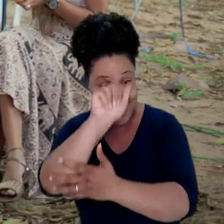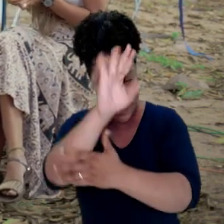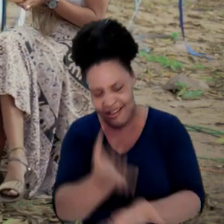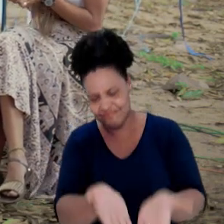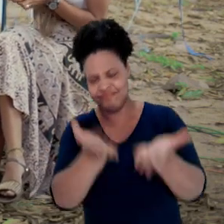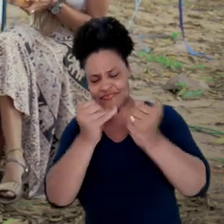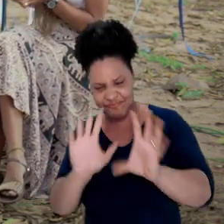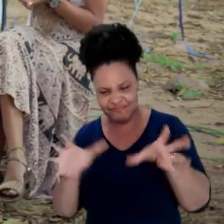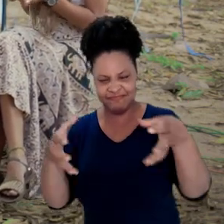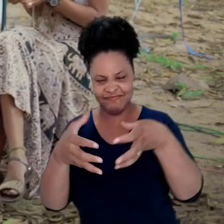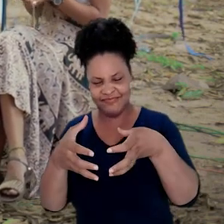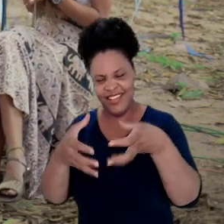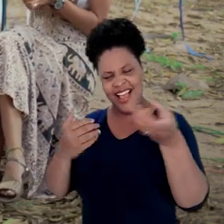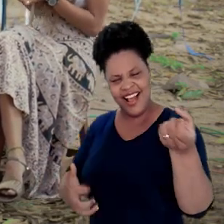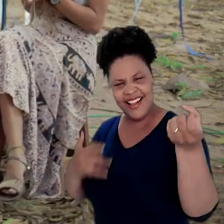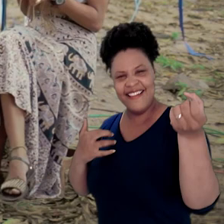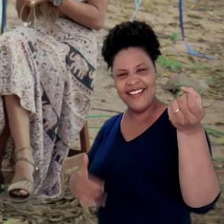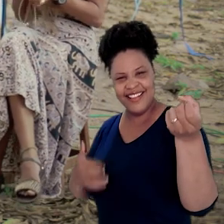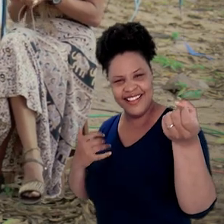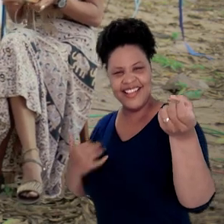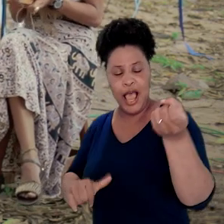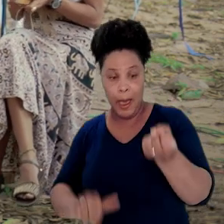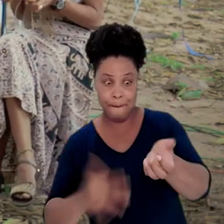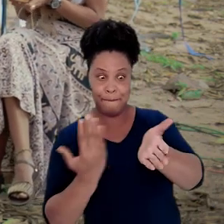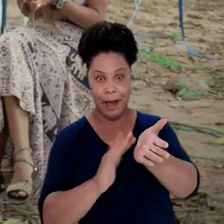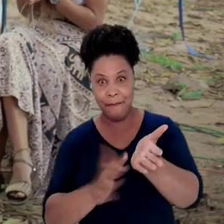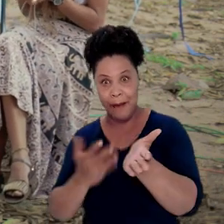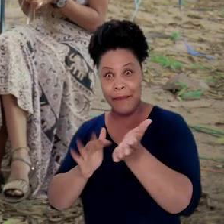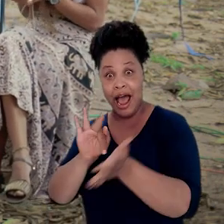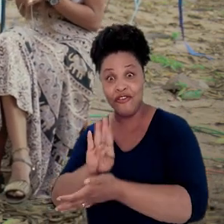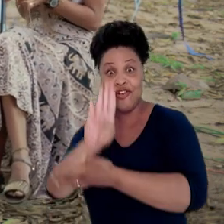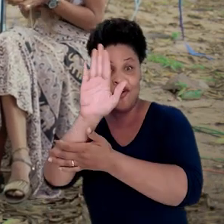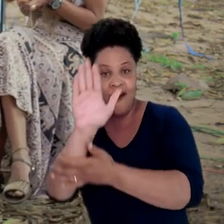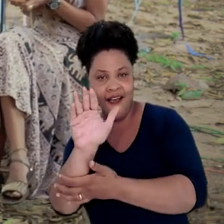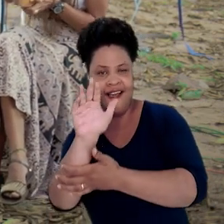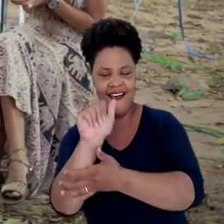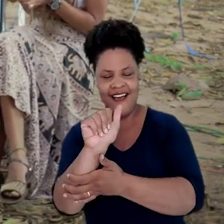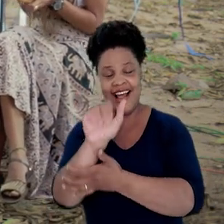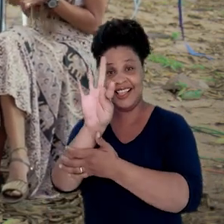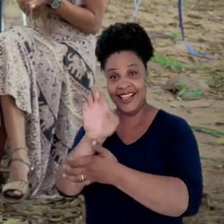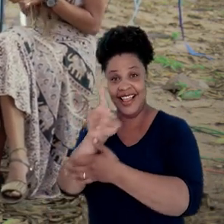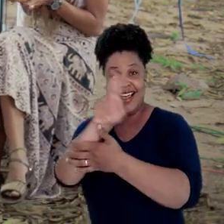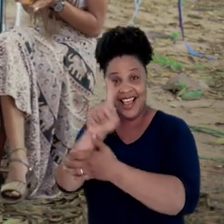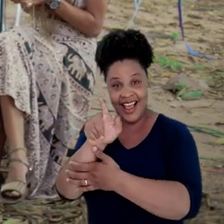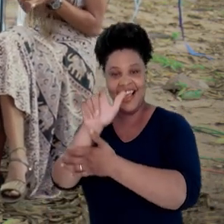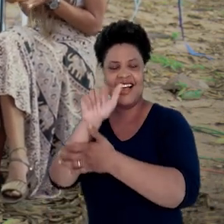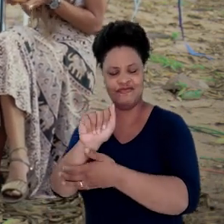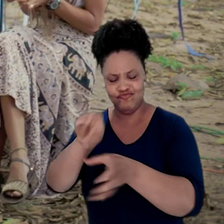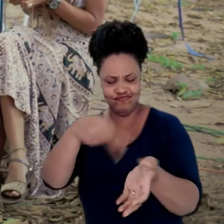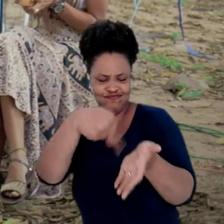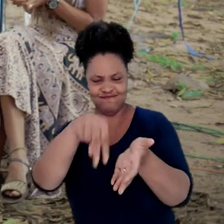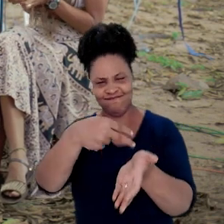com padiguará. No cavaco João Francisco, bate pandeiro, menino fubá, raspa chinela com